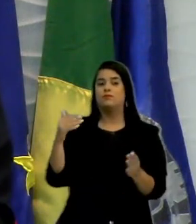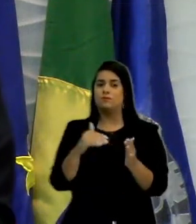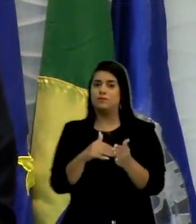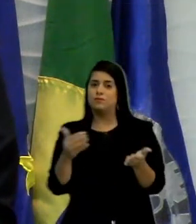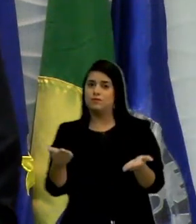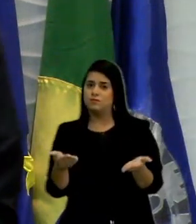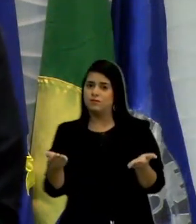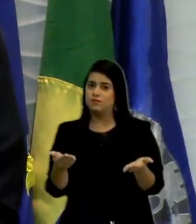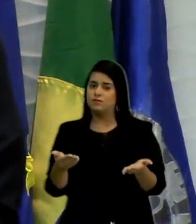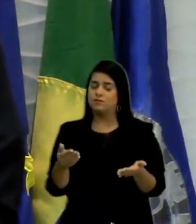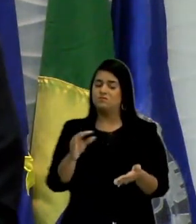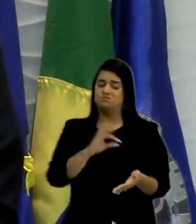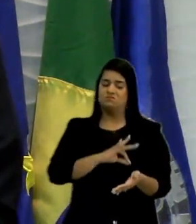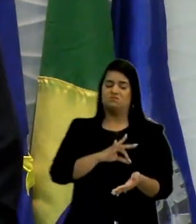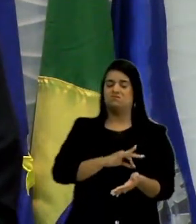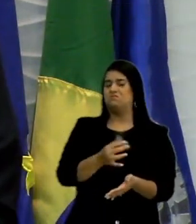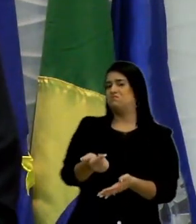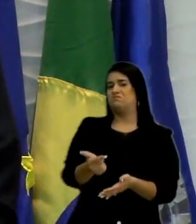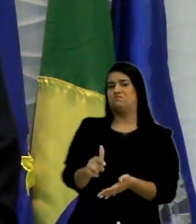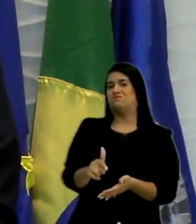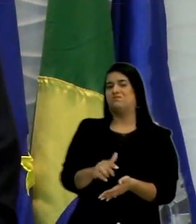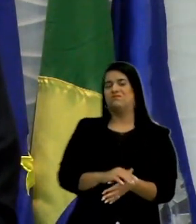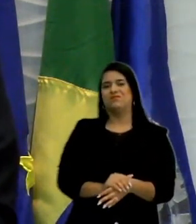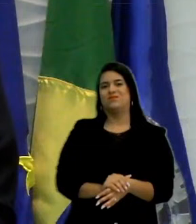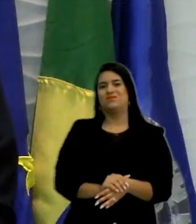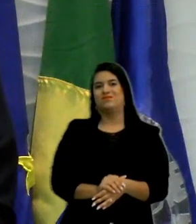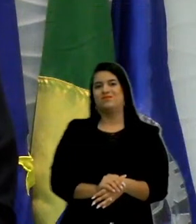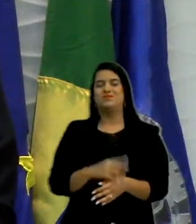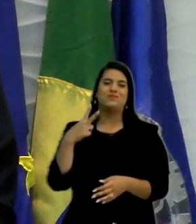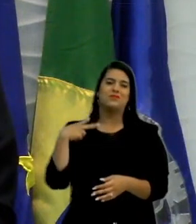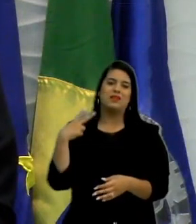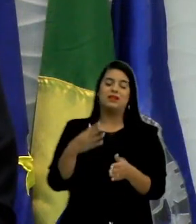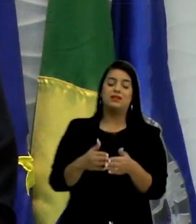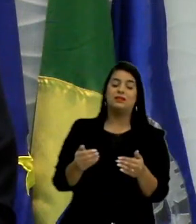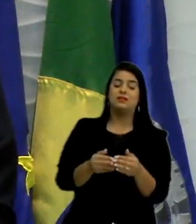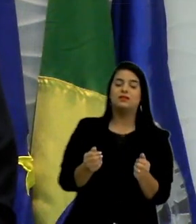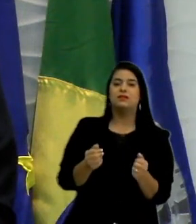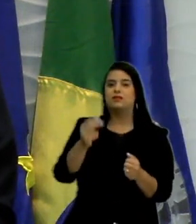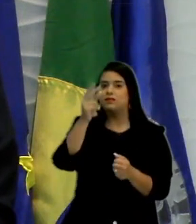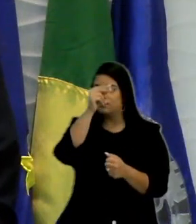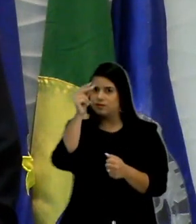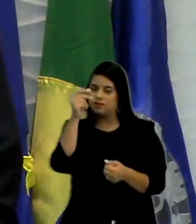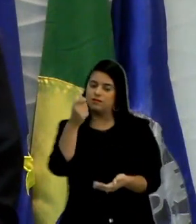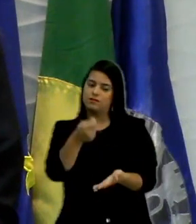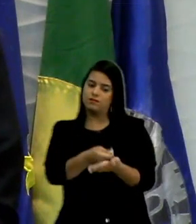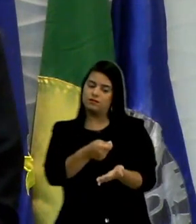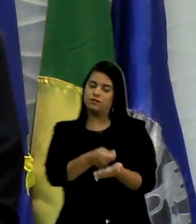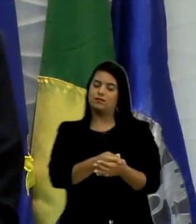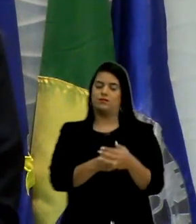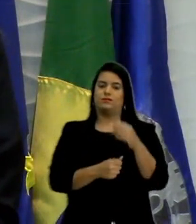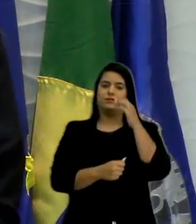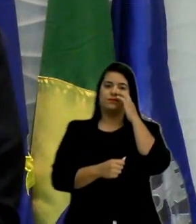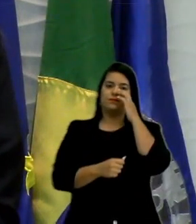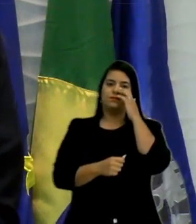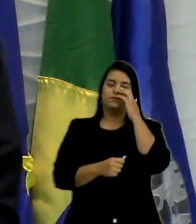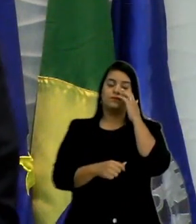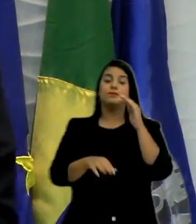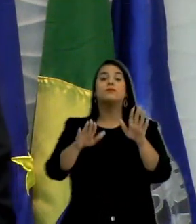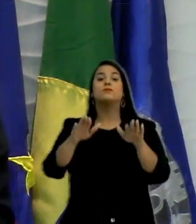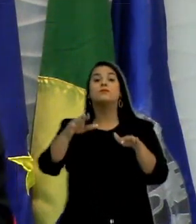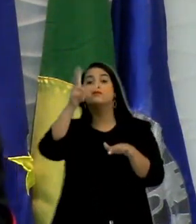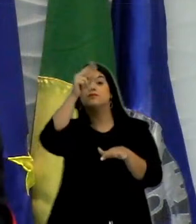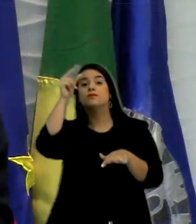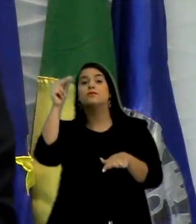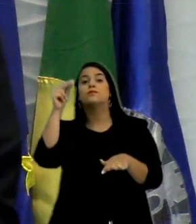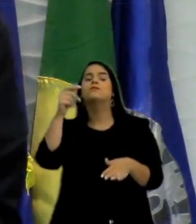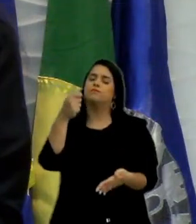recebeu. Não vem vereador aqui nessa casa pedir ao prefeito que pague. Senhor prefeito, pague